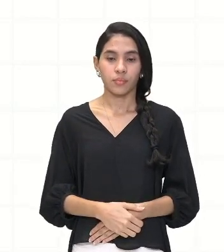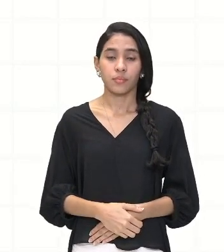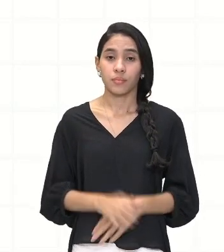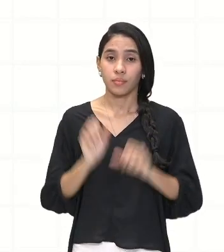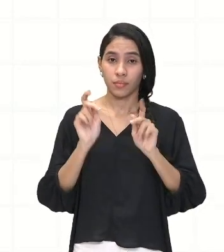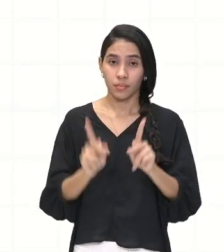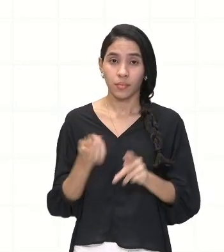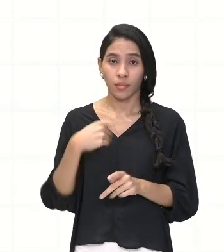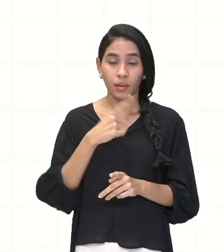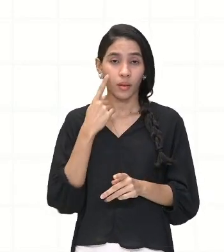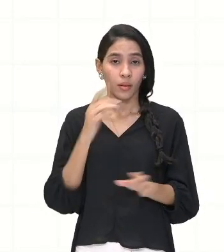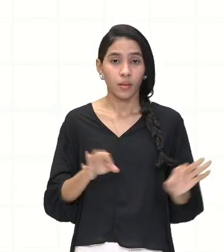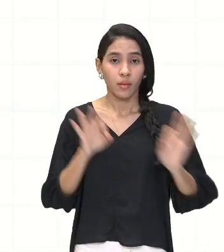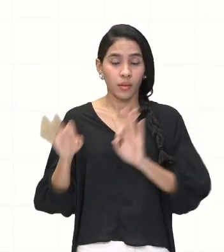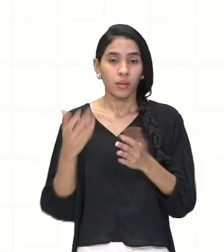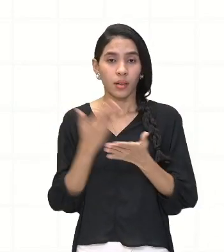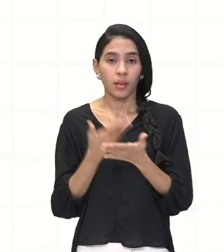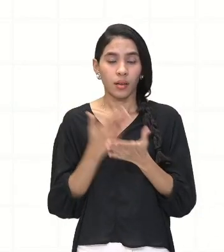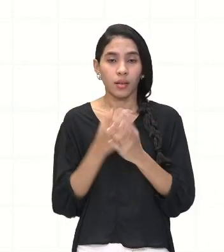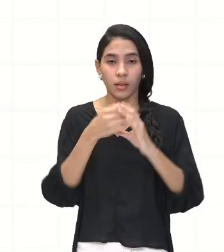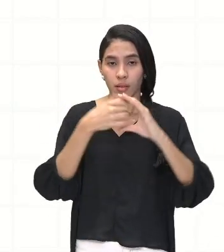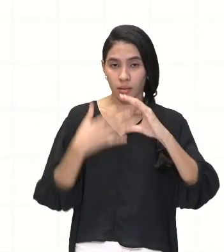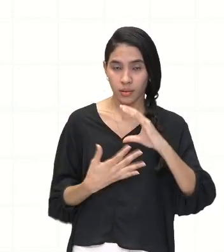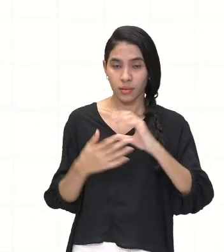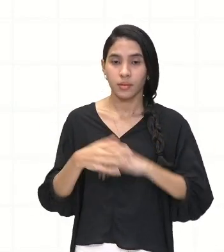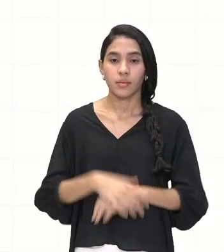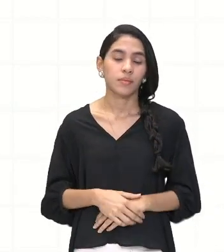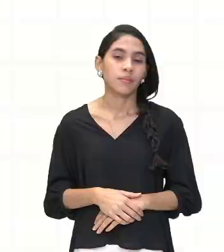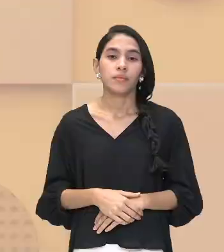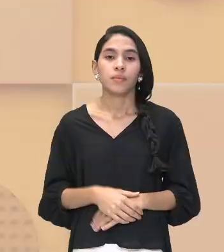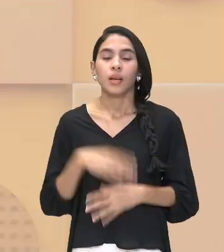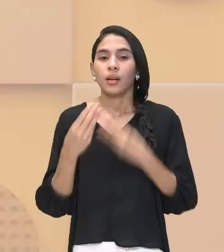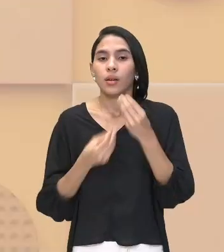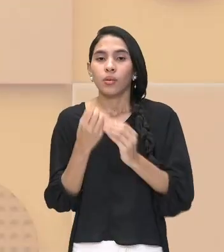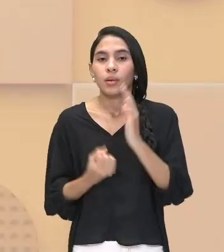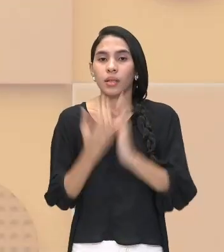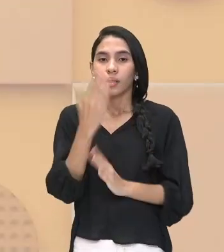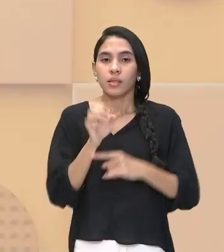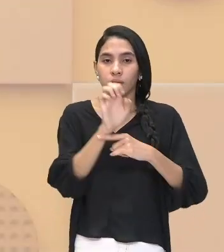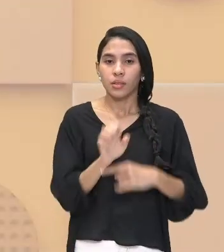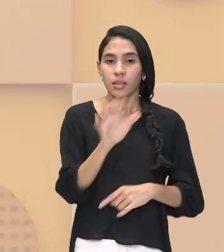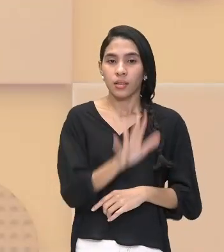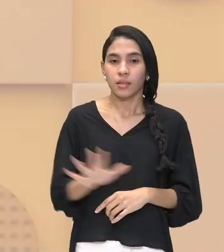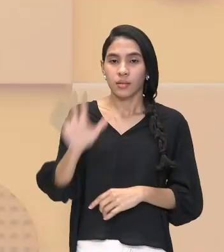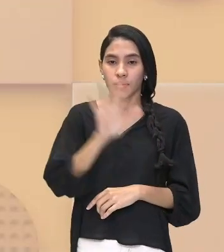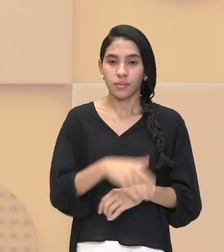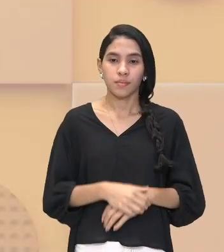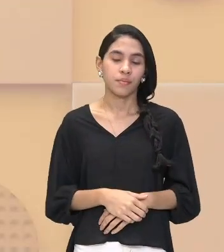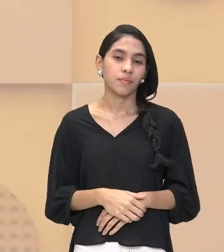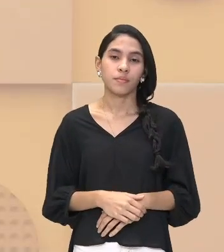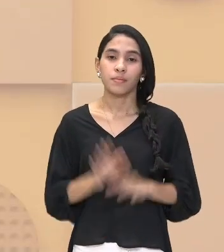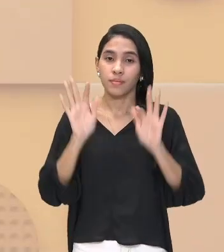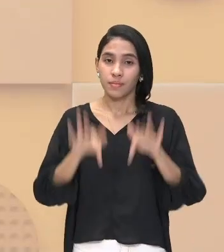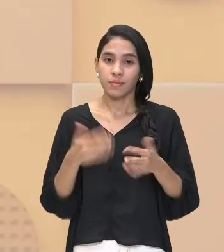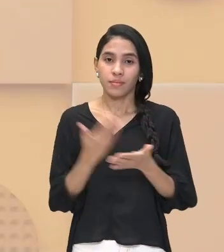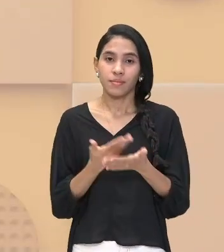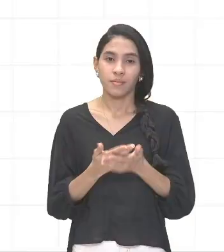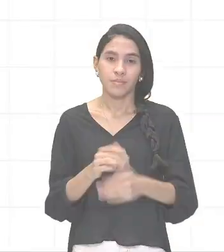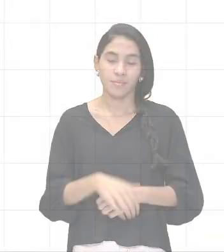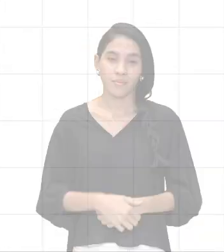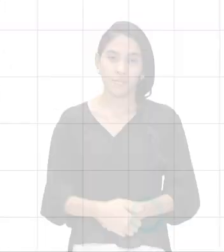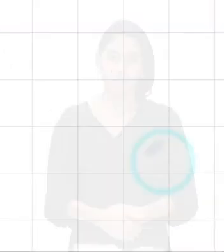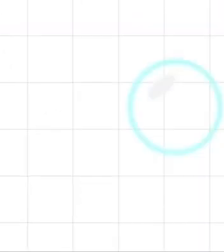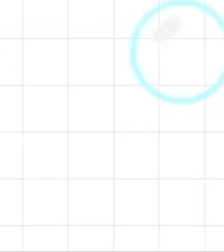bem, nós vimos então nessa aula as características e a formação dos estados nacionais e finalizamos por aqui.